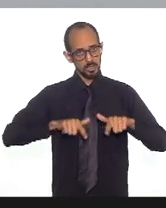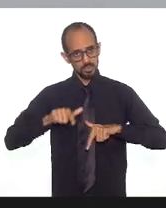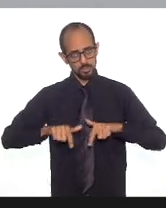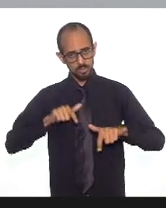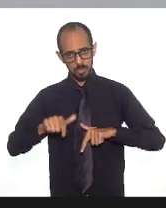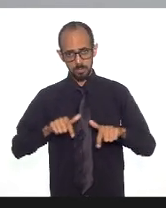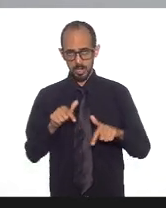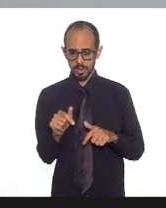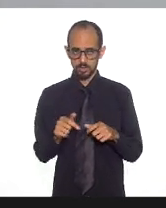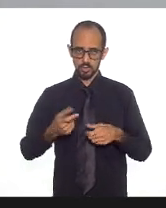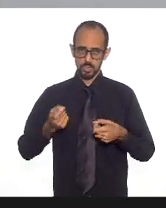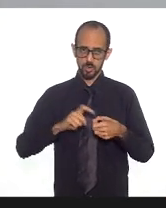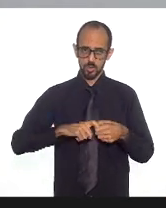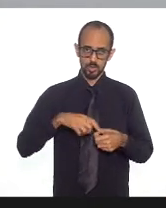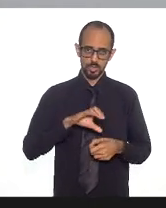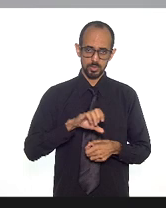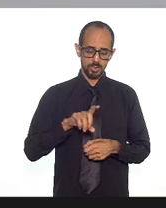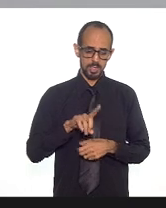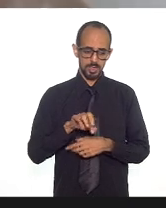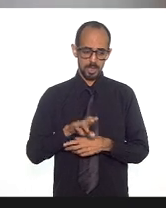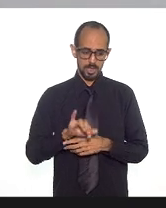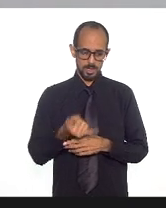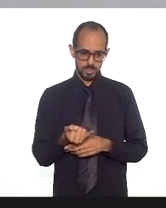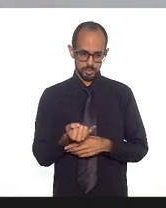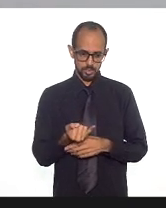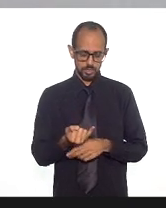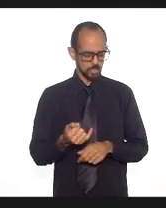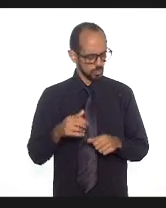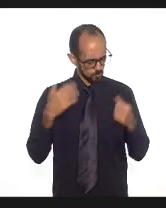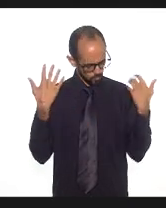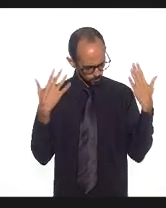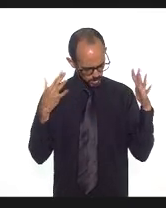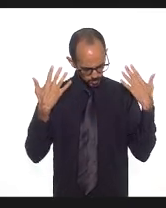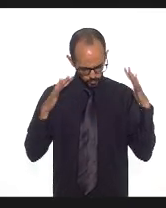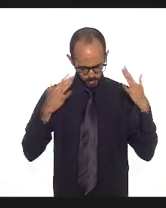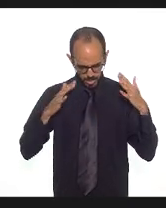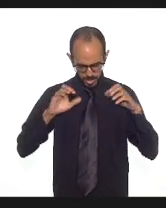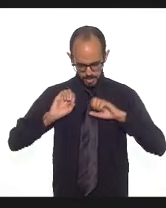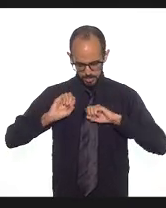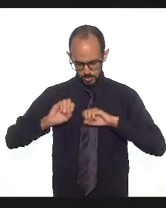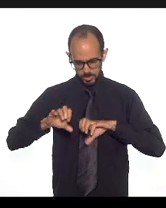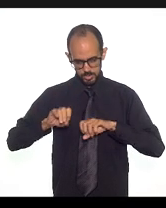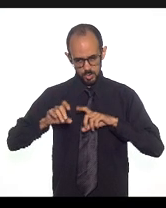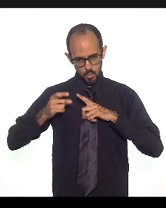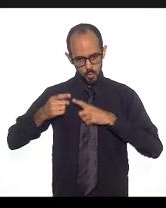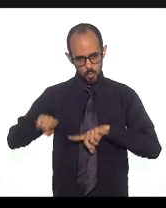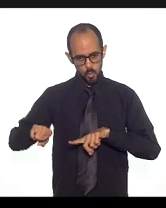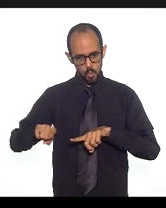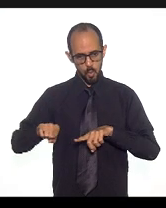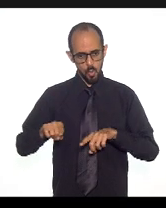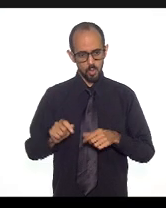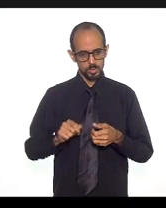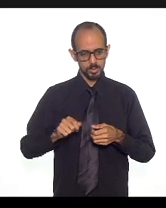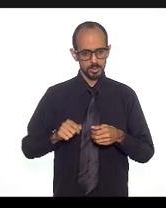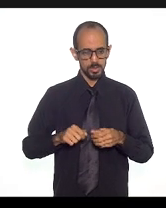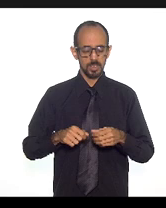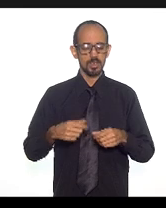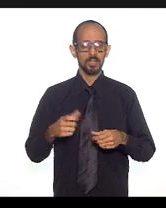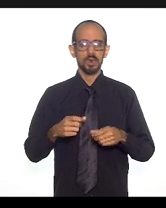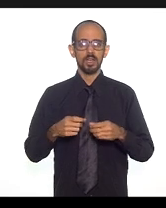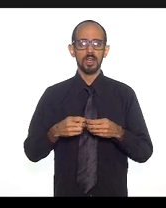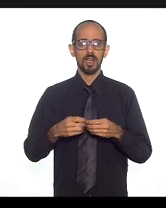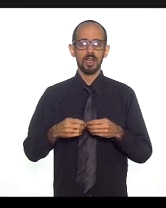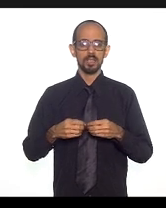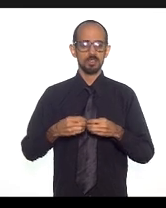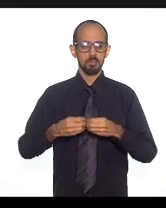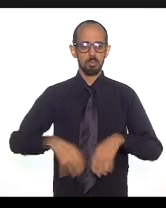desse consórcio CEDERJ da Fundação CCERJ. Viva a educação, contra a precarização do trabalho docente, vacina para todo mundo